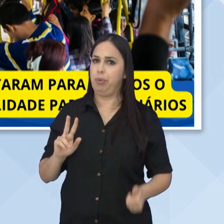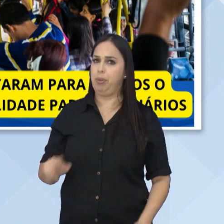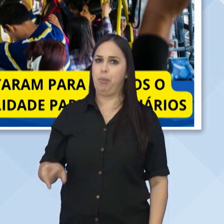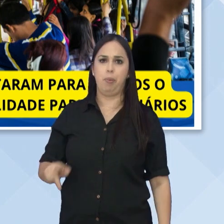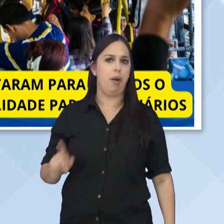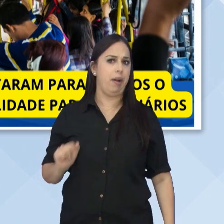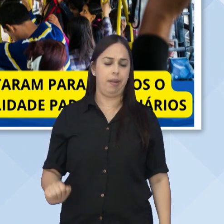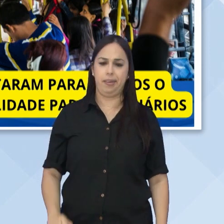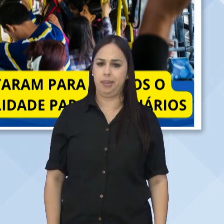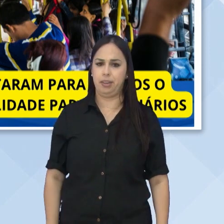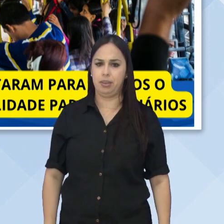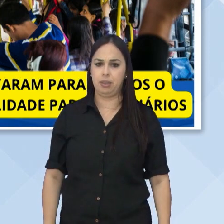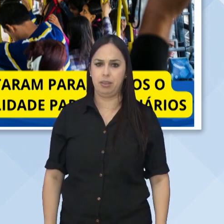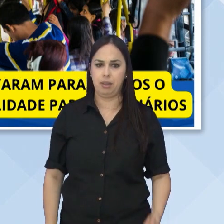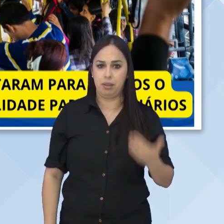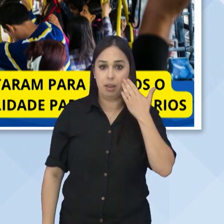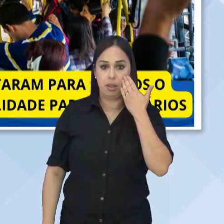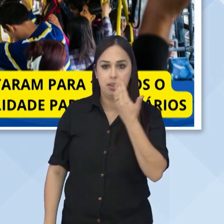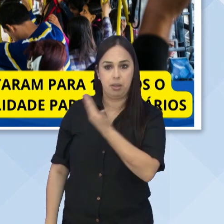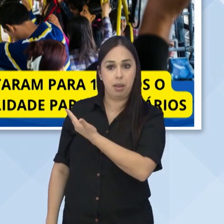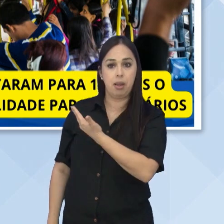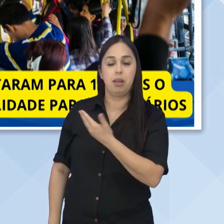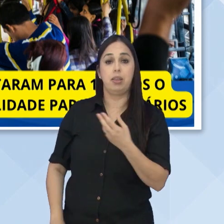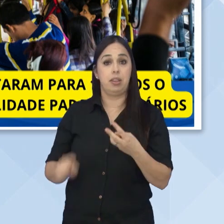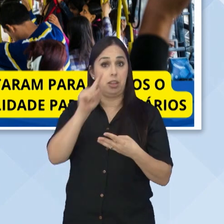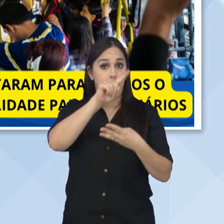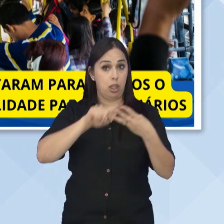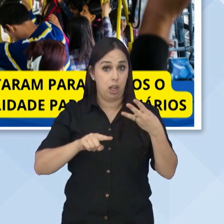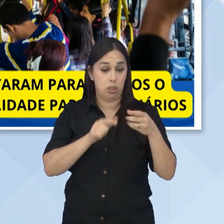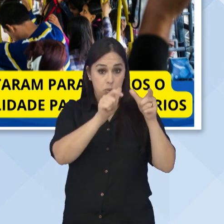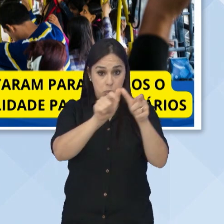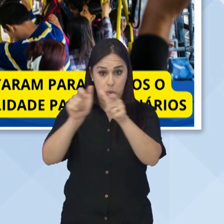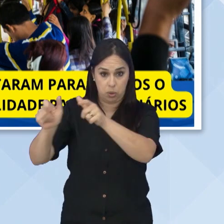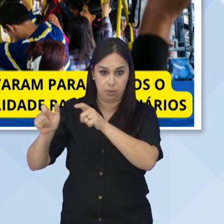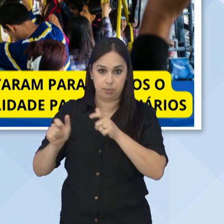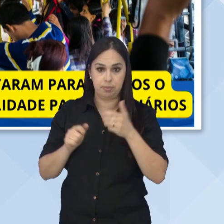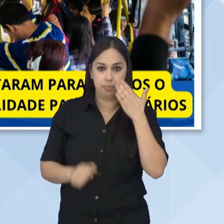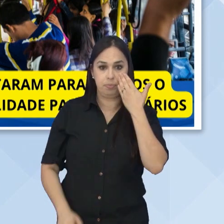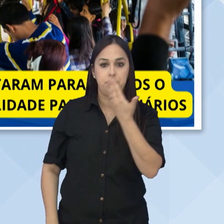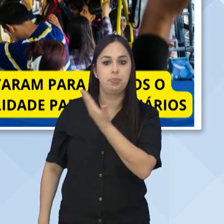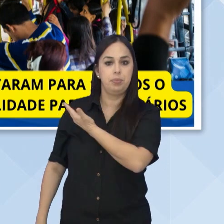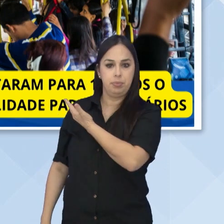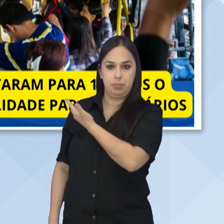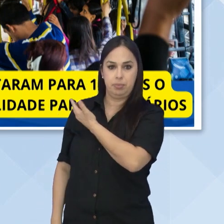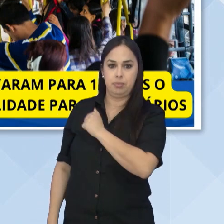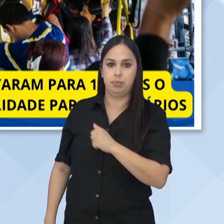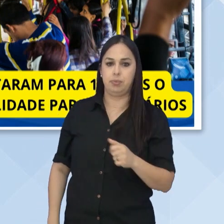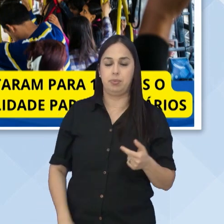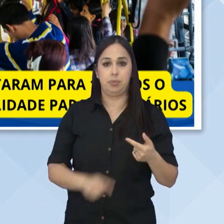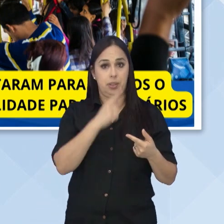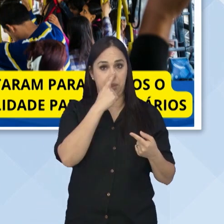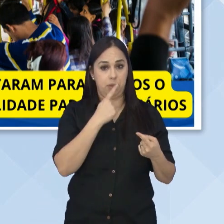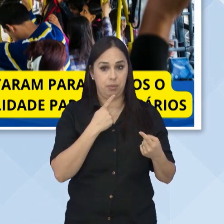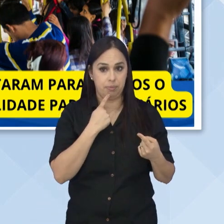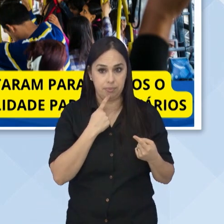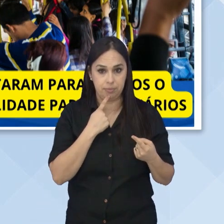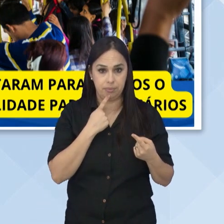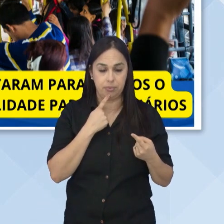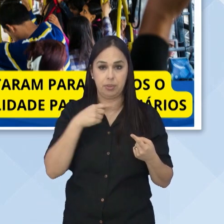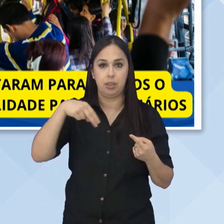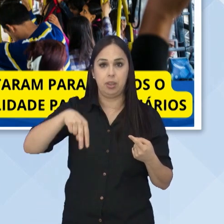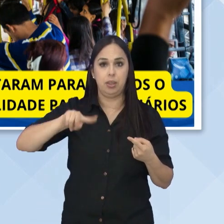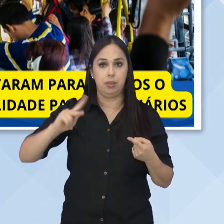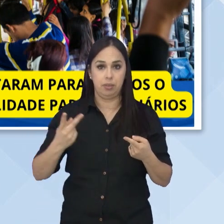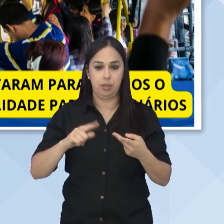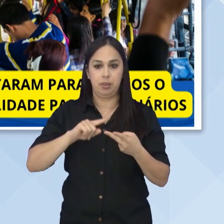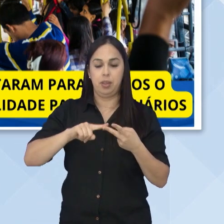aqui, gente. Peguei em 3 regiões aqui. Por favor. Isso aqui é do Galo Branco, Novo